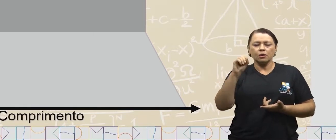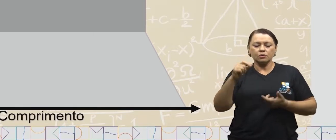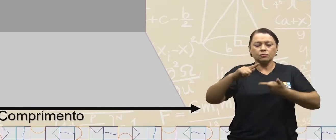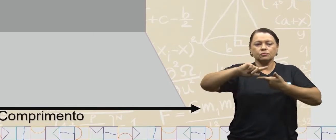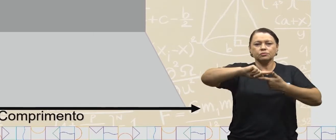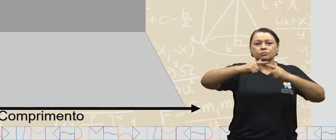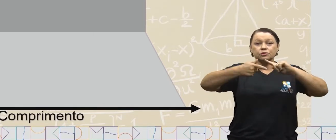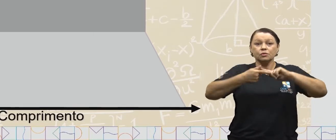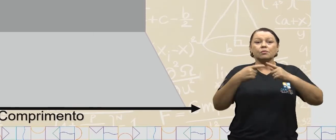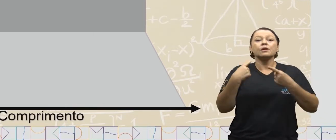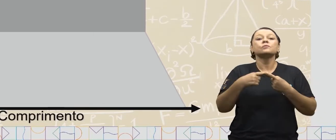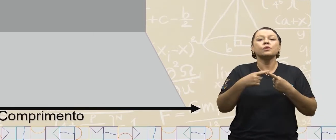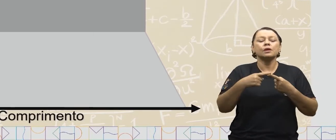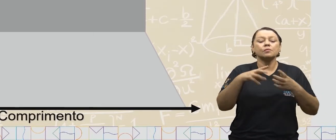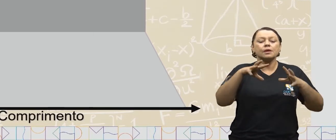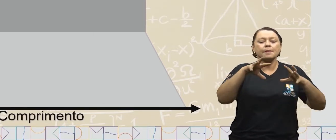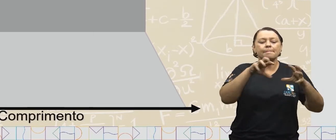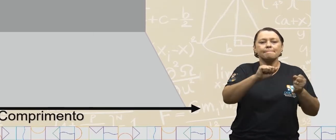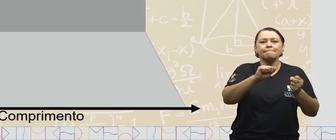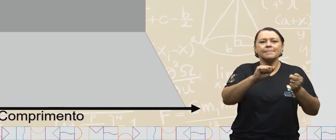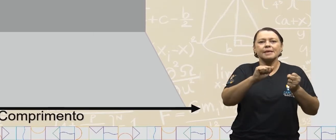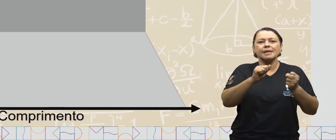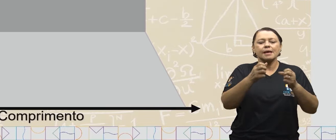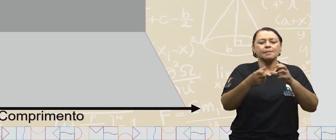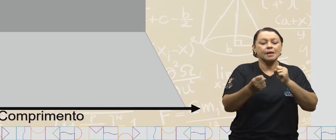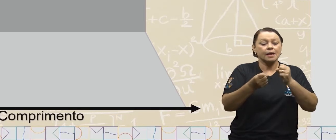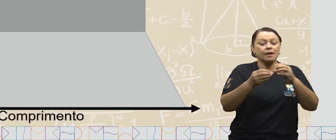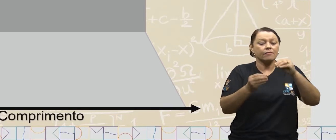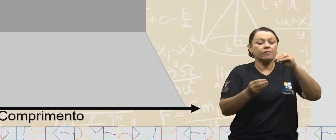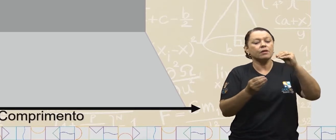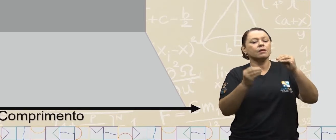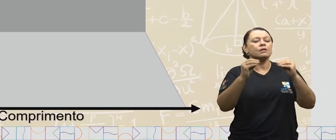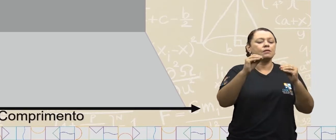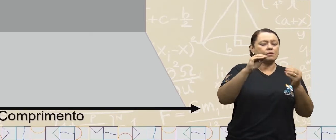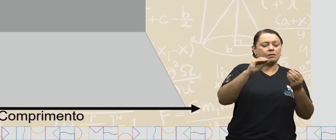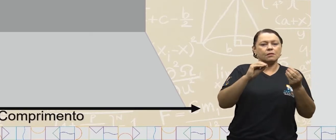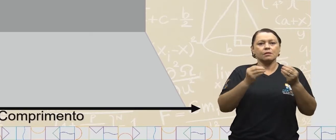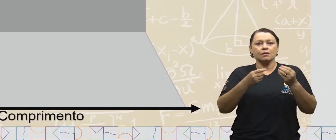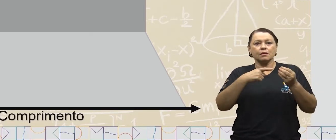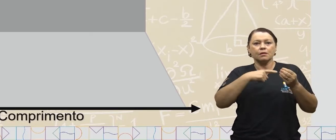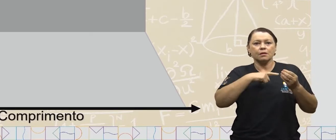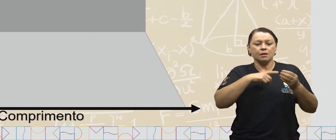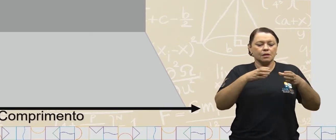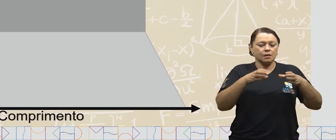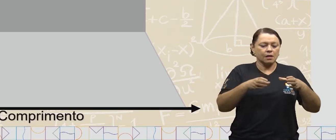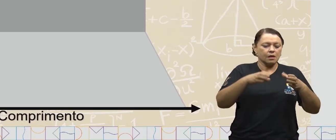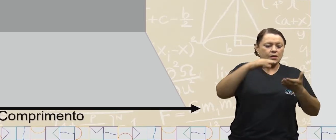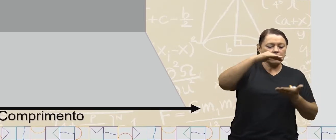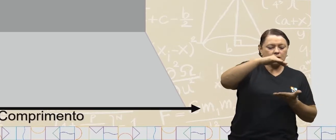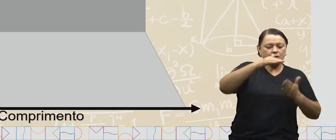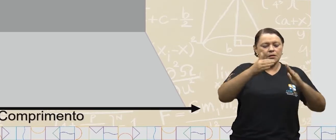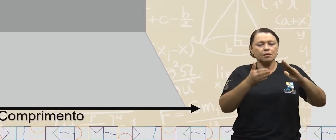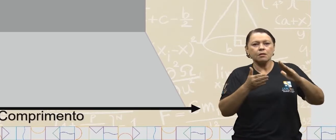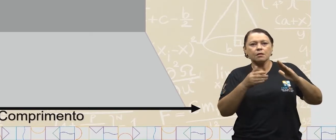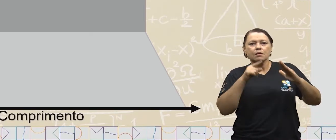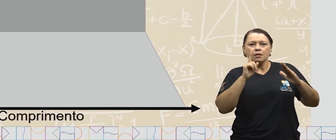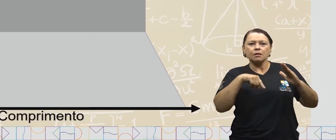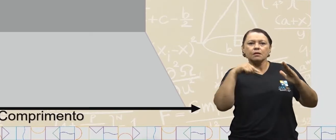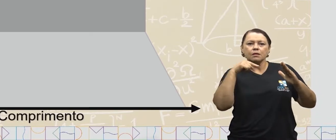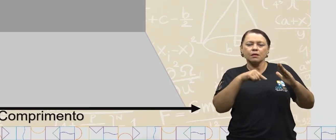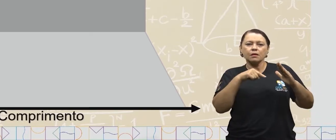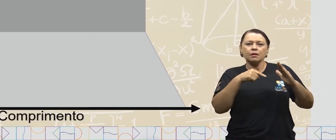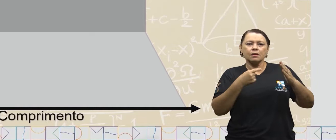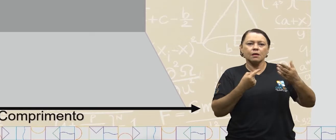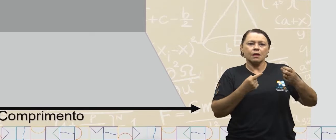são palpáveis, ou seja, podemos pegá-los. Eles têm um volume ligado diretamente